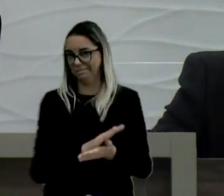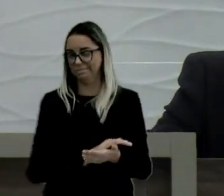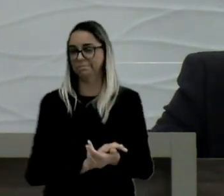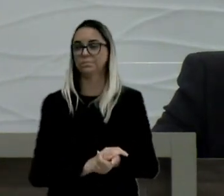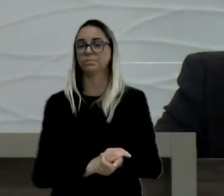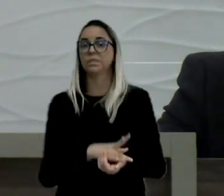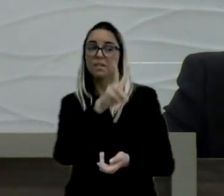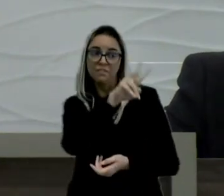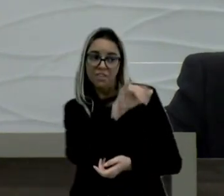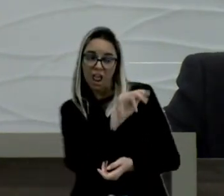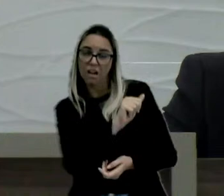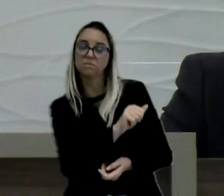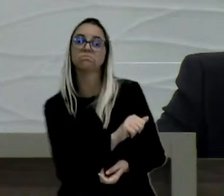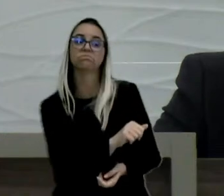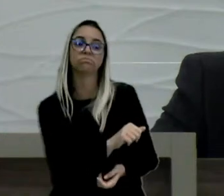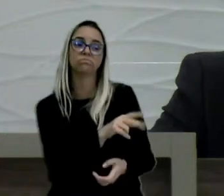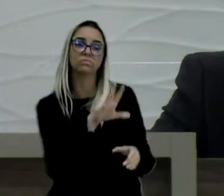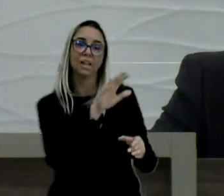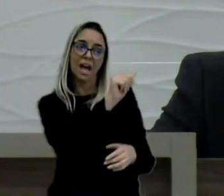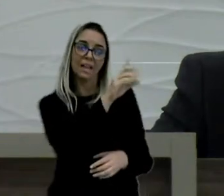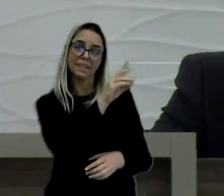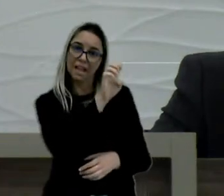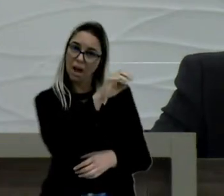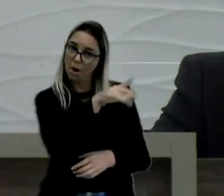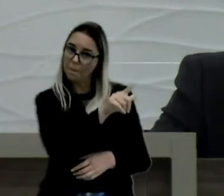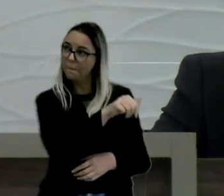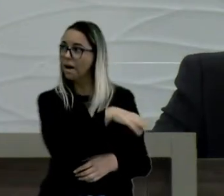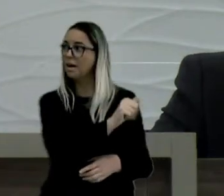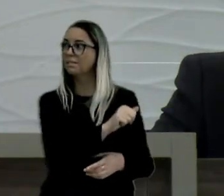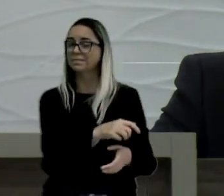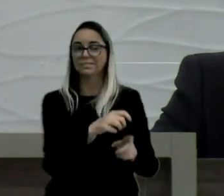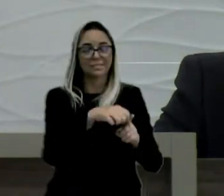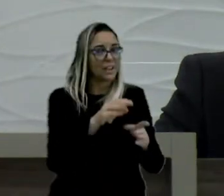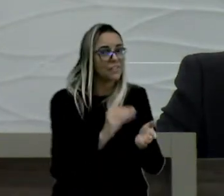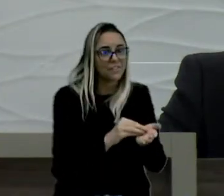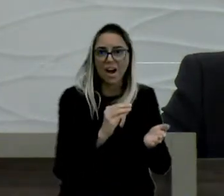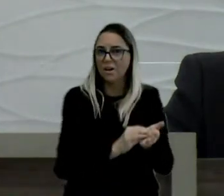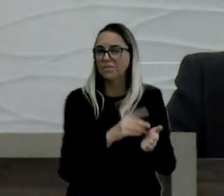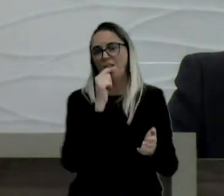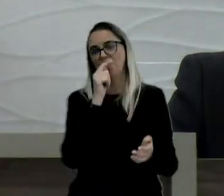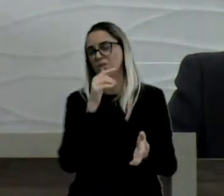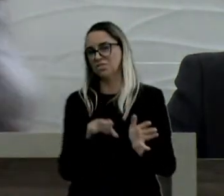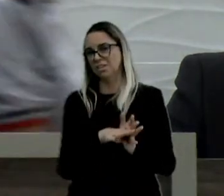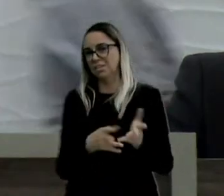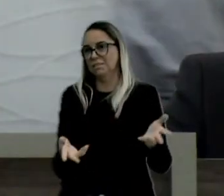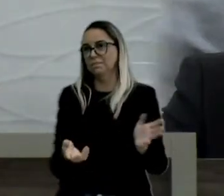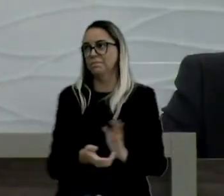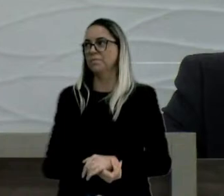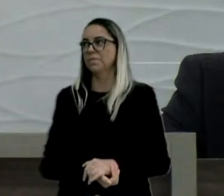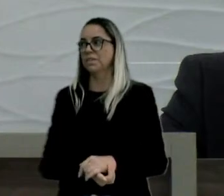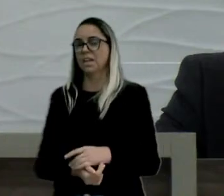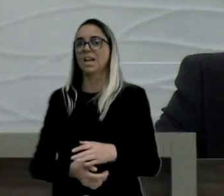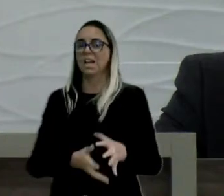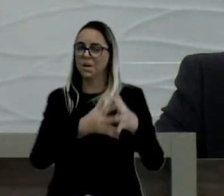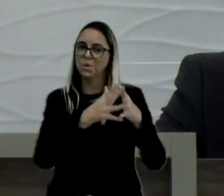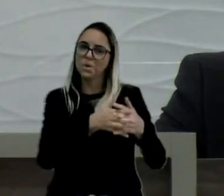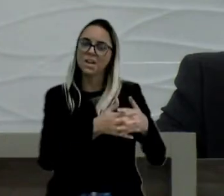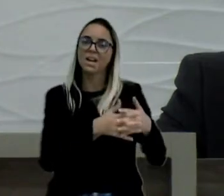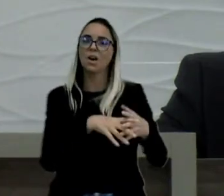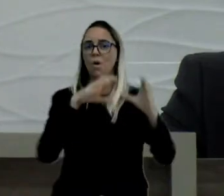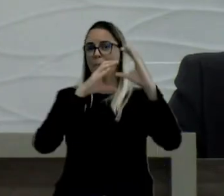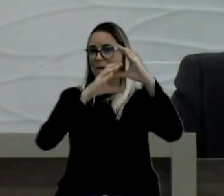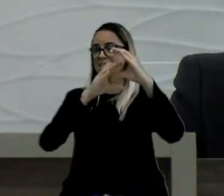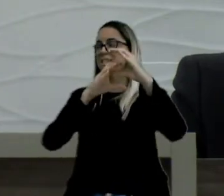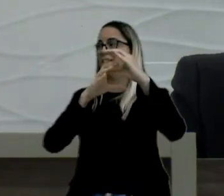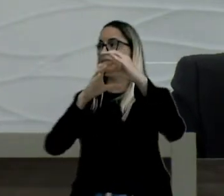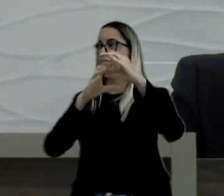e a Vila Delma Continua sem água então a Compesa é desmantelado Eu Discuto daqui é desmantelada Demais da Compesa